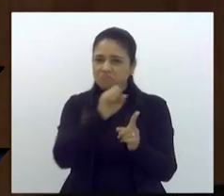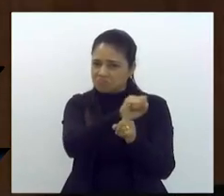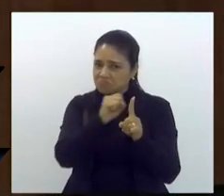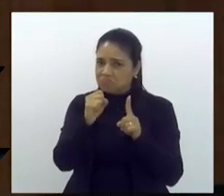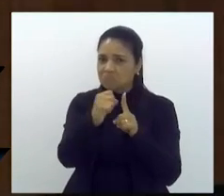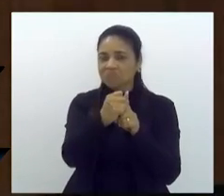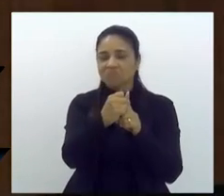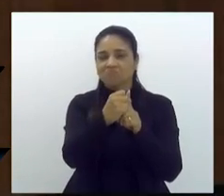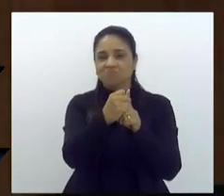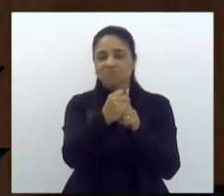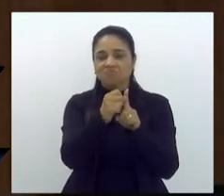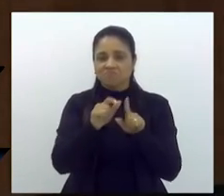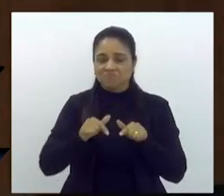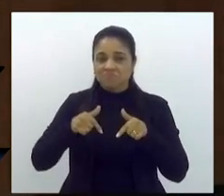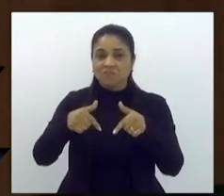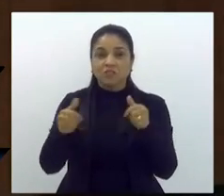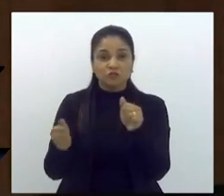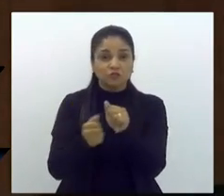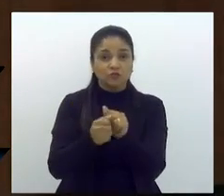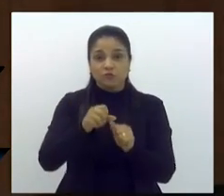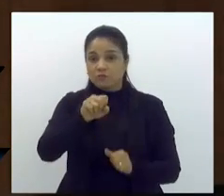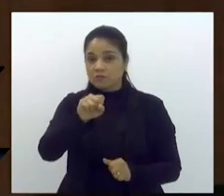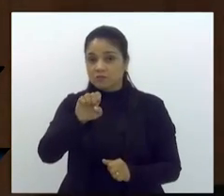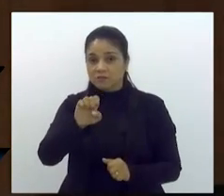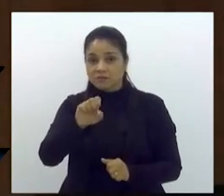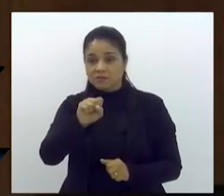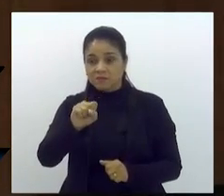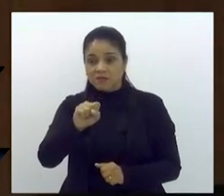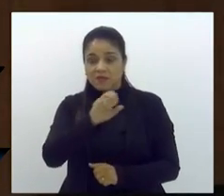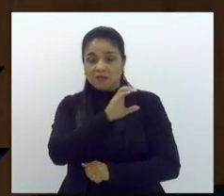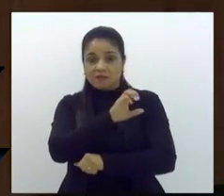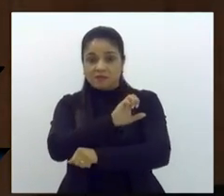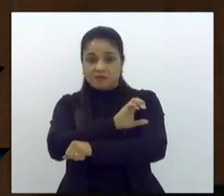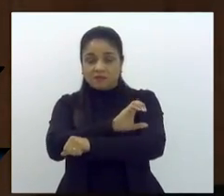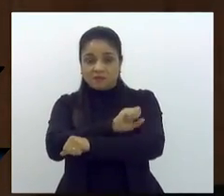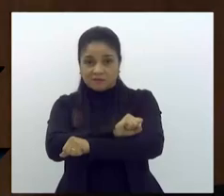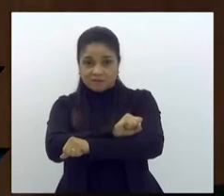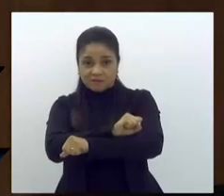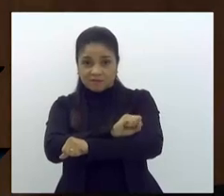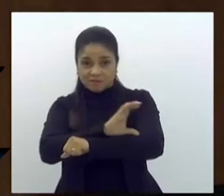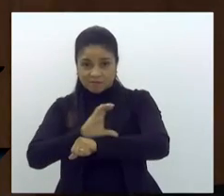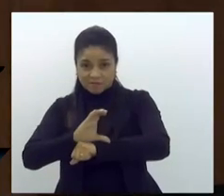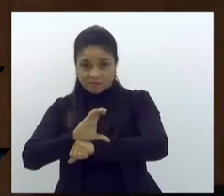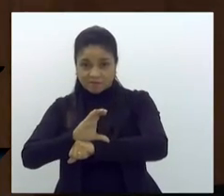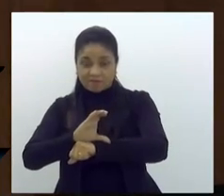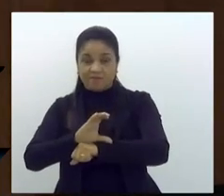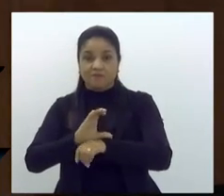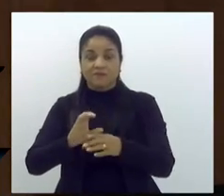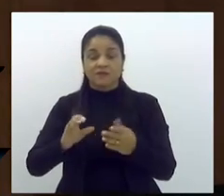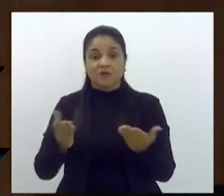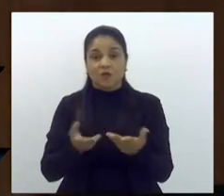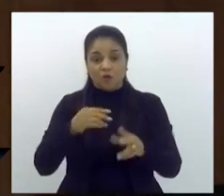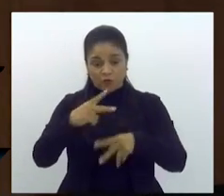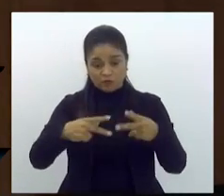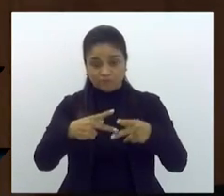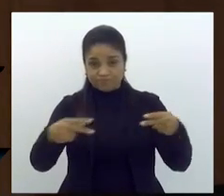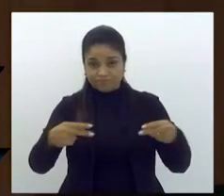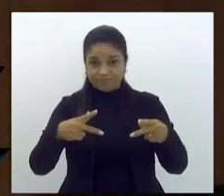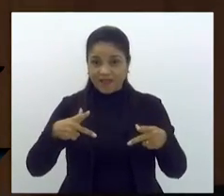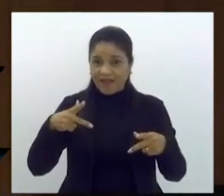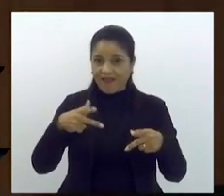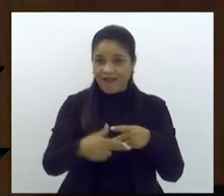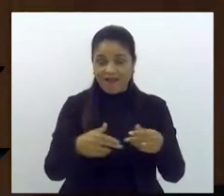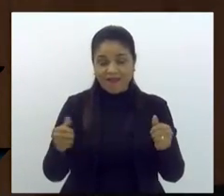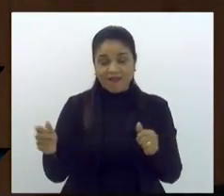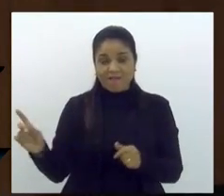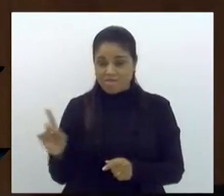juntamente com Sesc que inaugurar hoje lá com a presença do